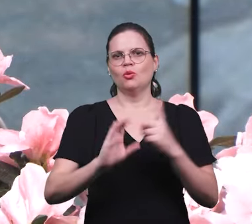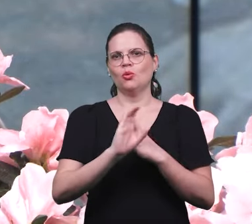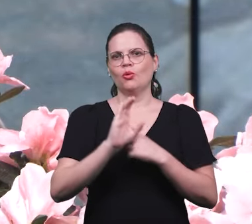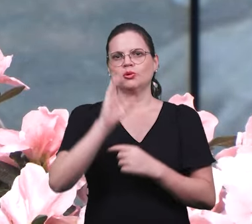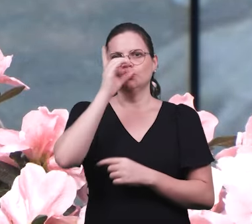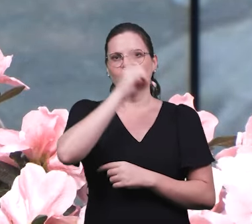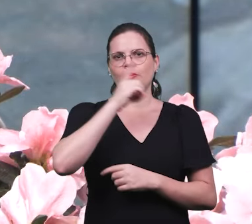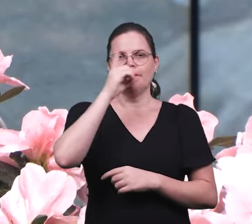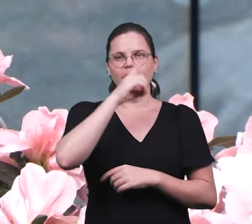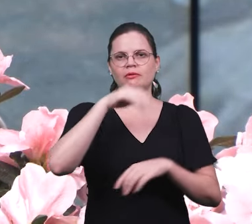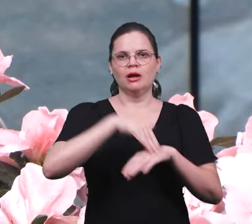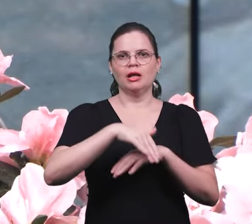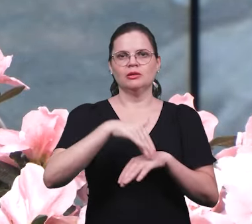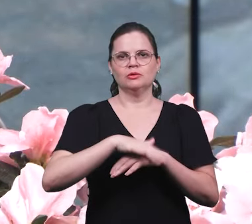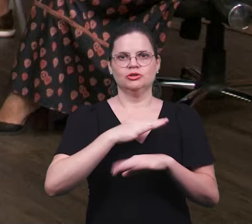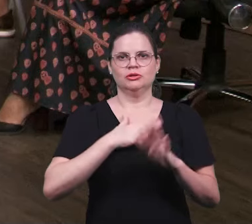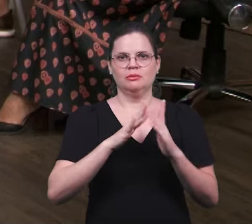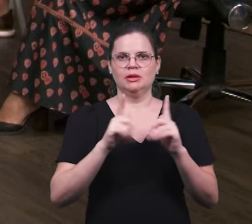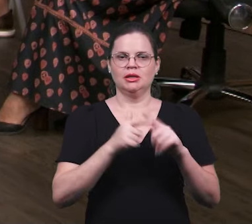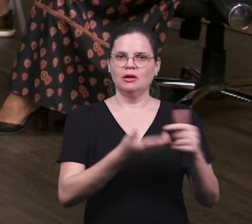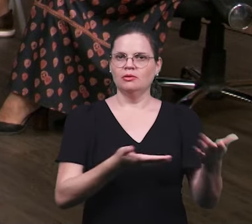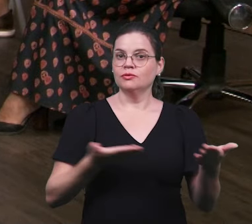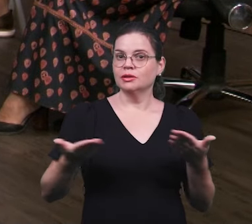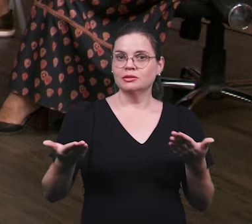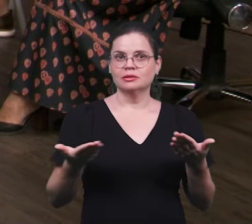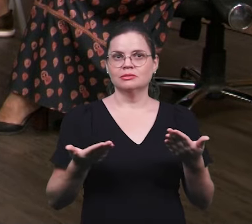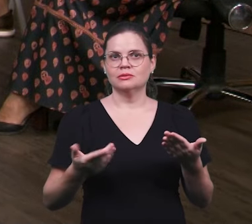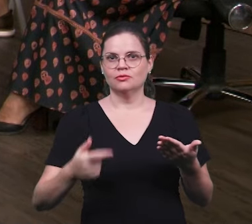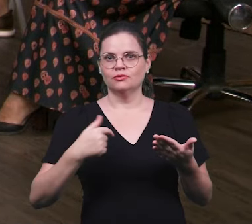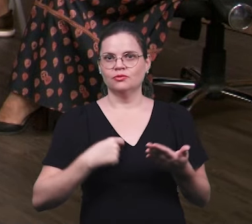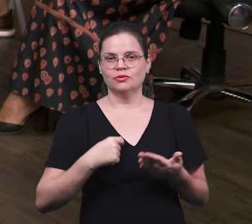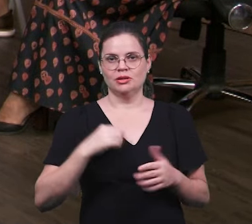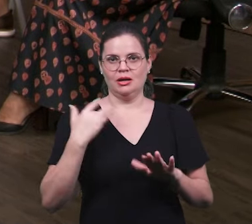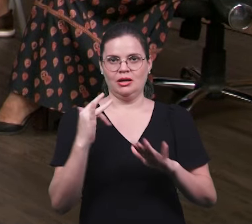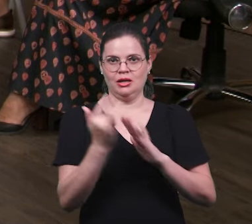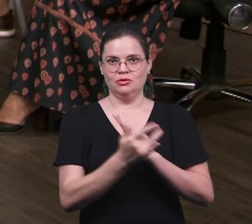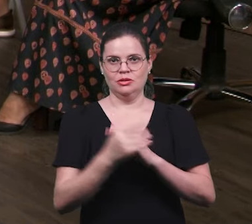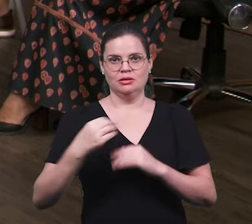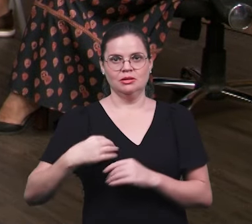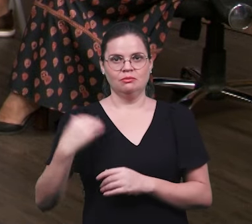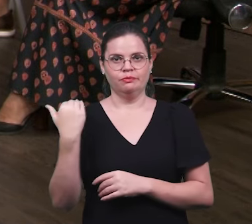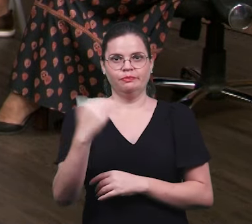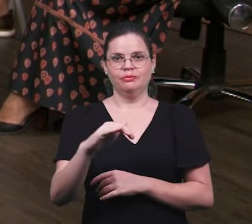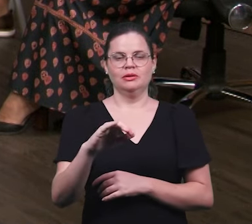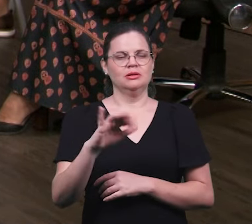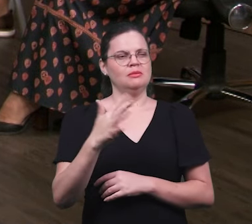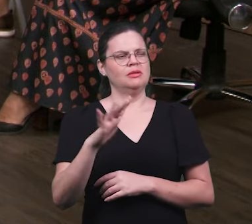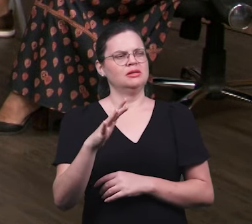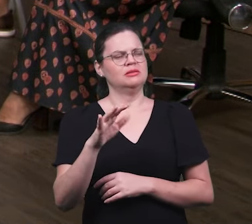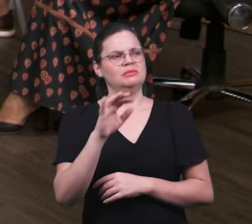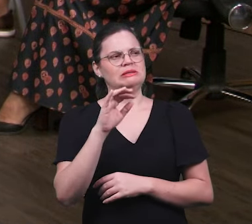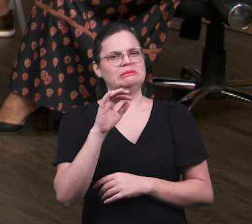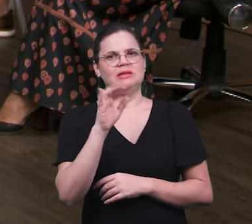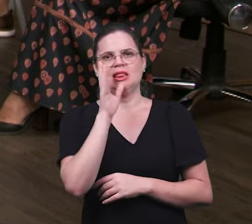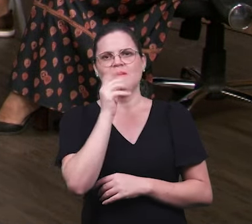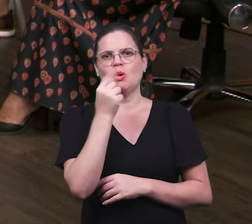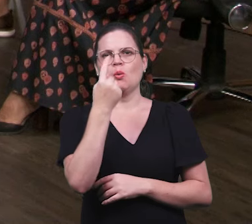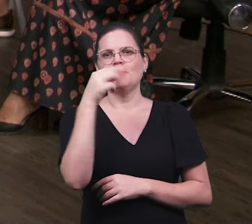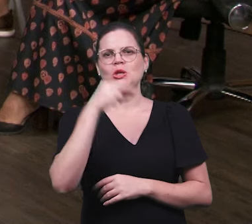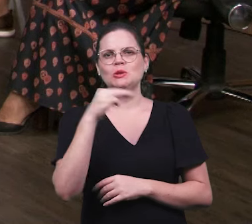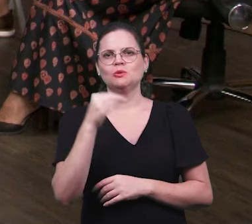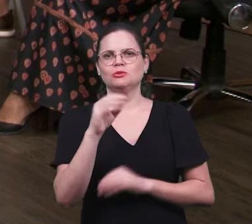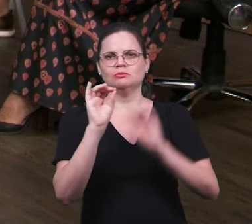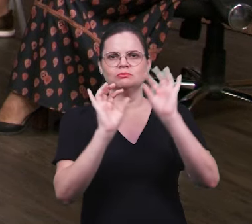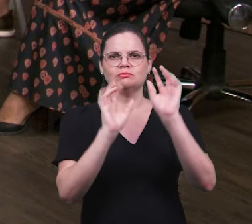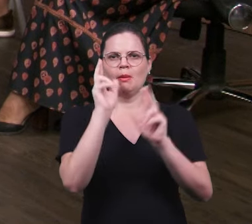domingo, lá na minha igreja, fazendo um convite. Você faz o post na rede social, você gasta ali 1 minuto para fazer esse